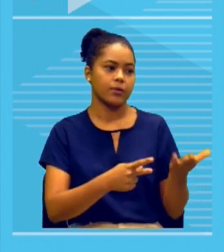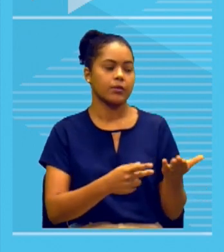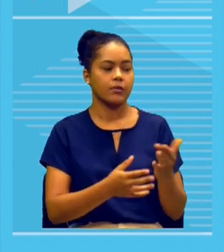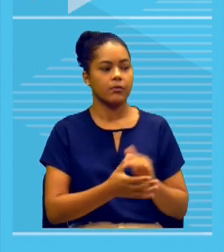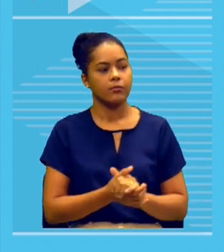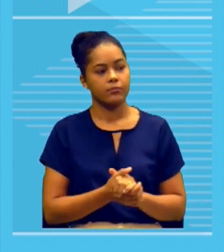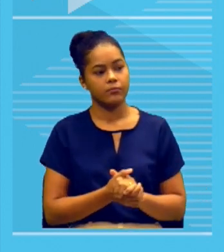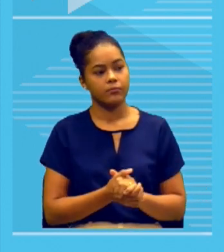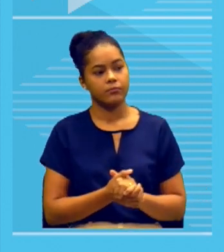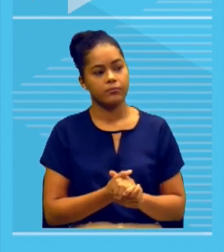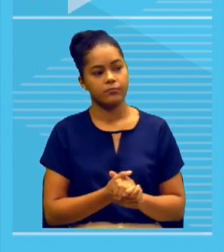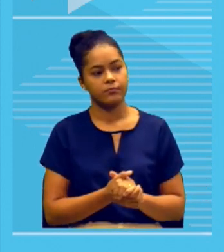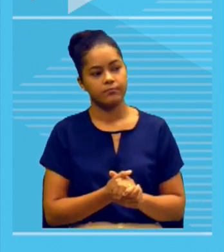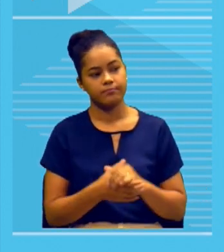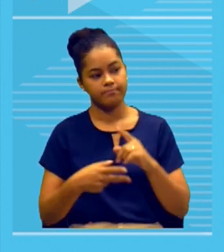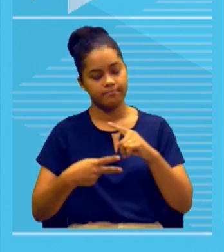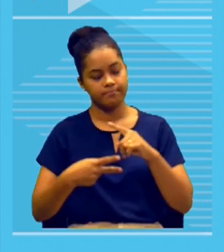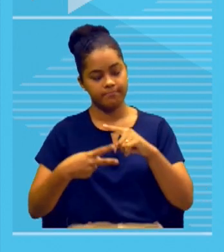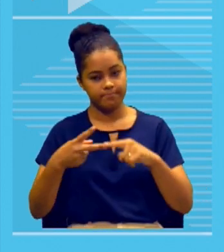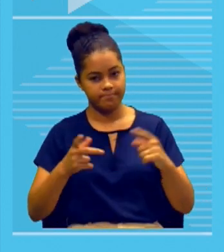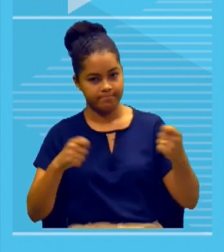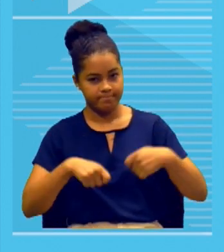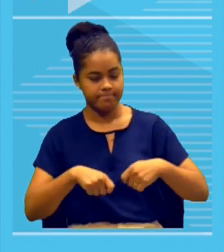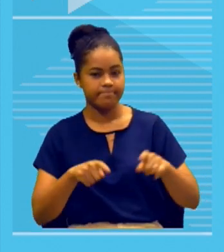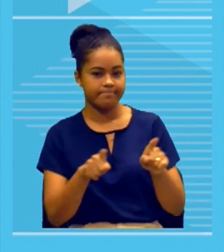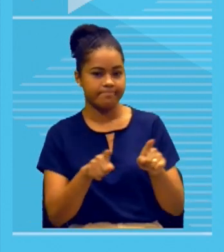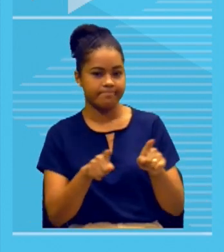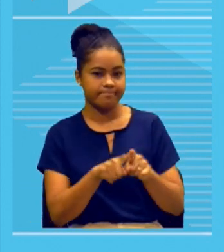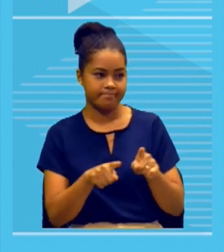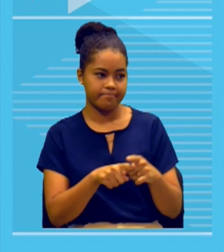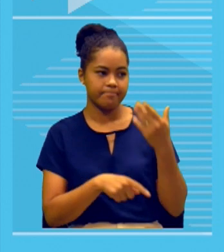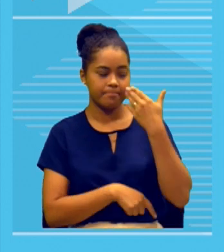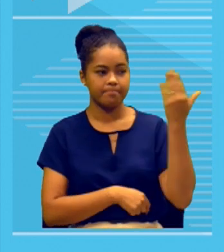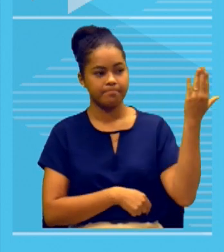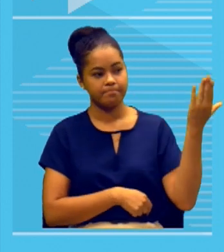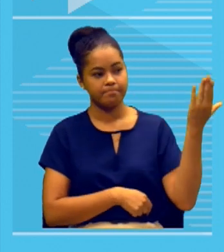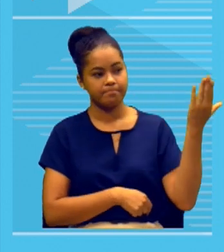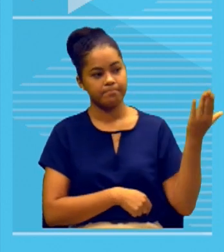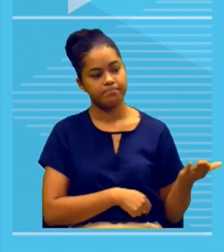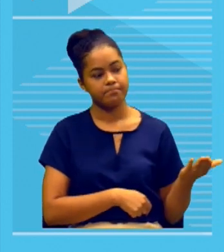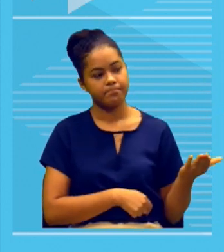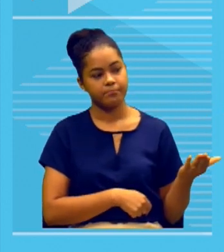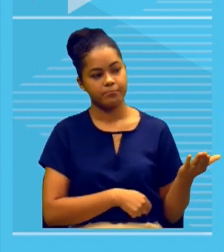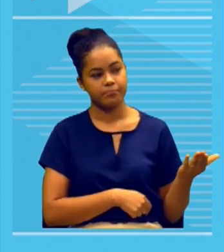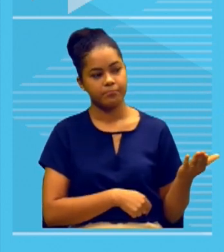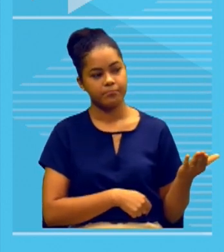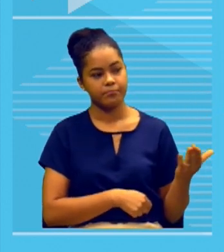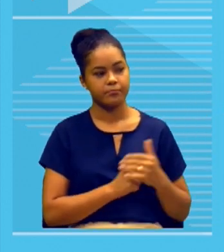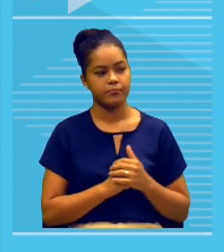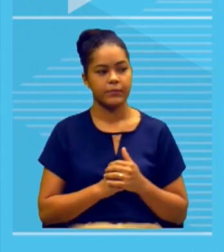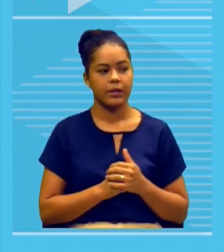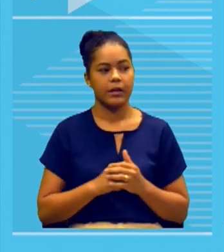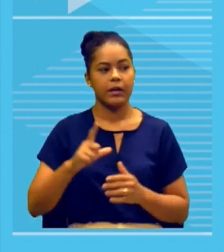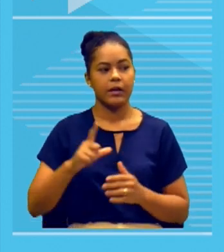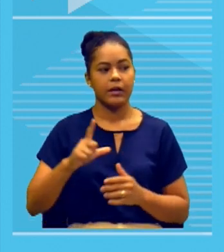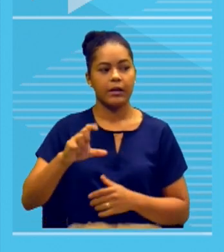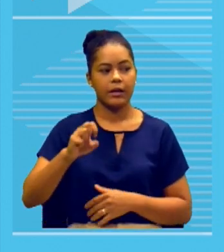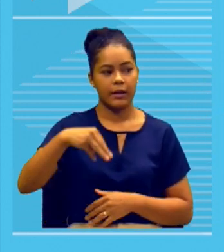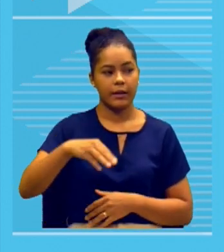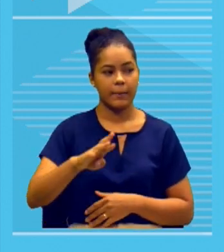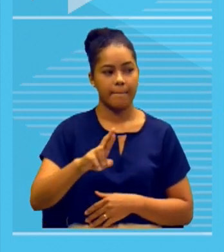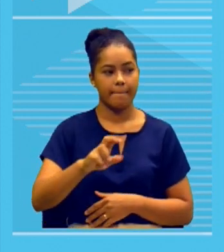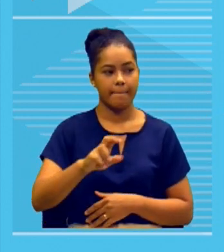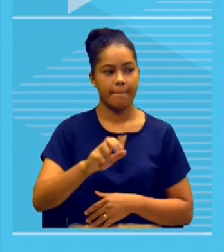duas situações também escreva para lembrá-lo escreva para o lembrar palavra